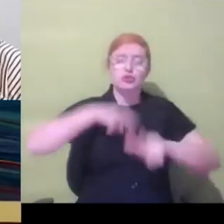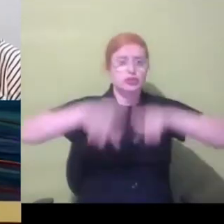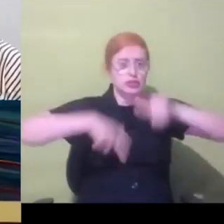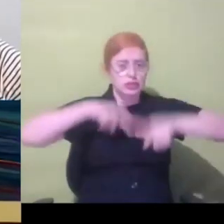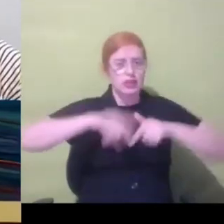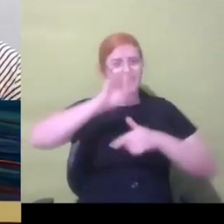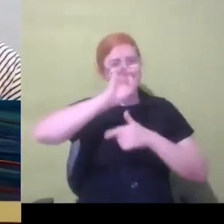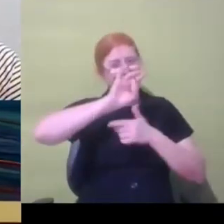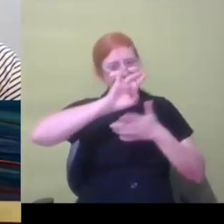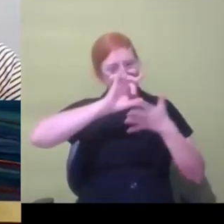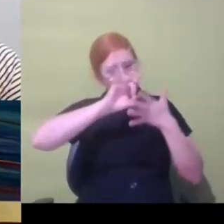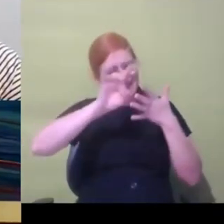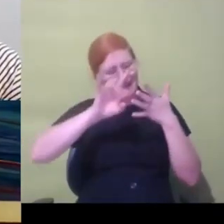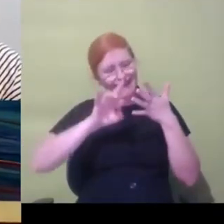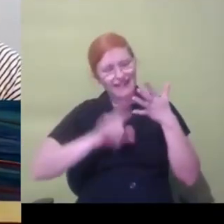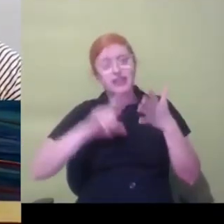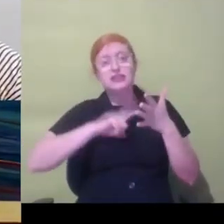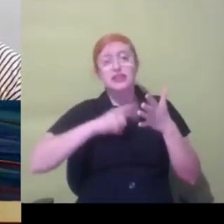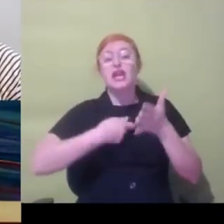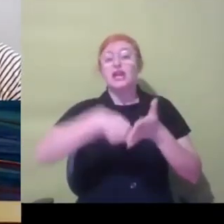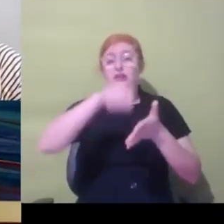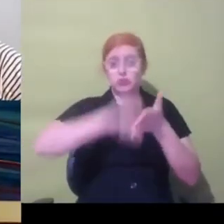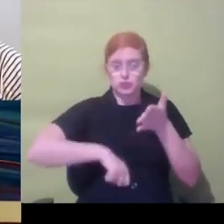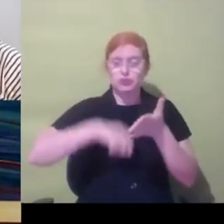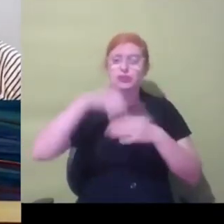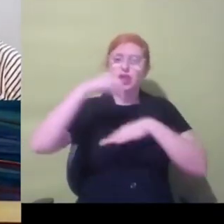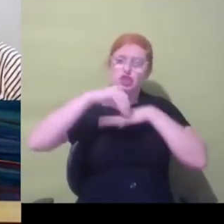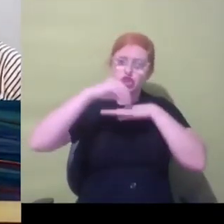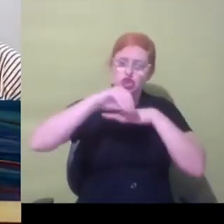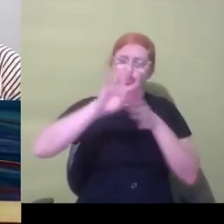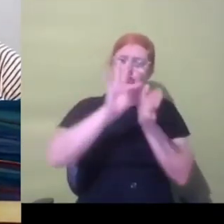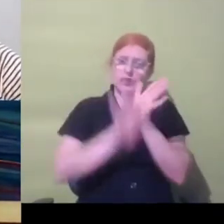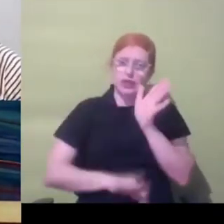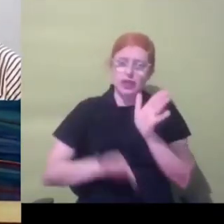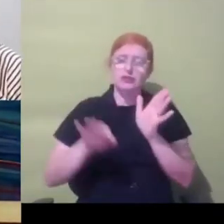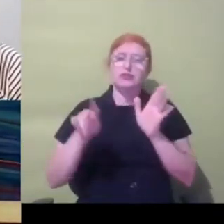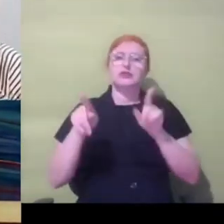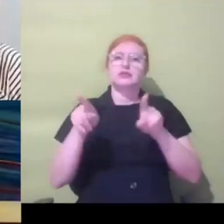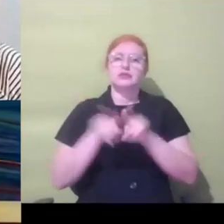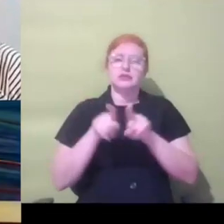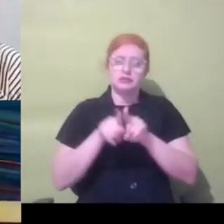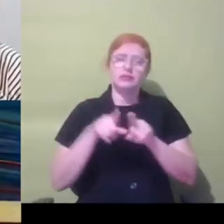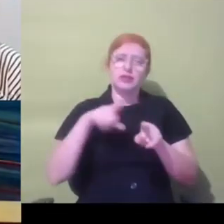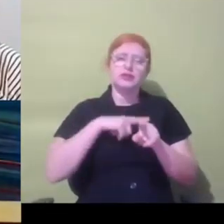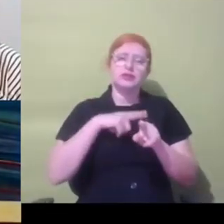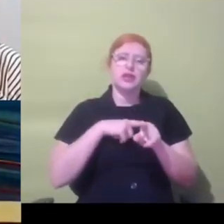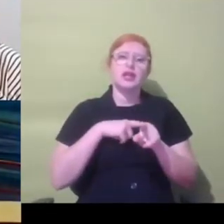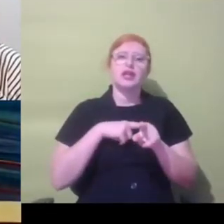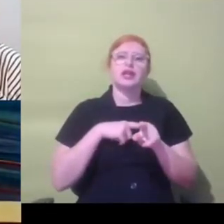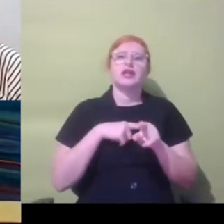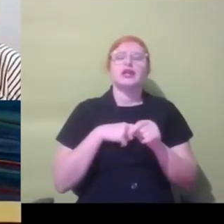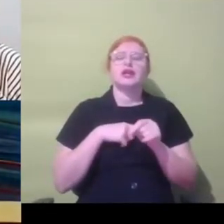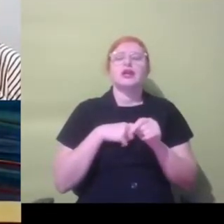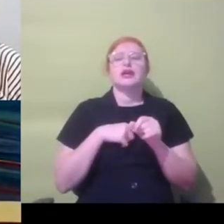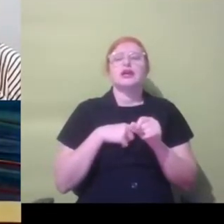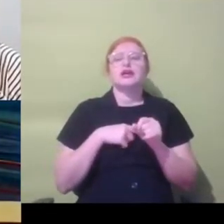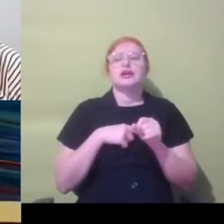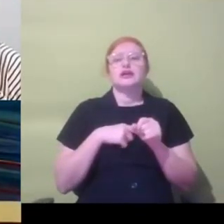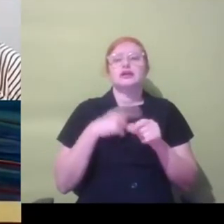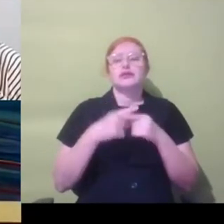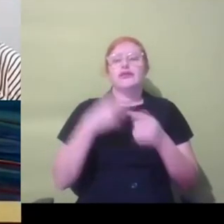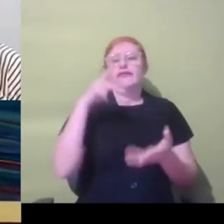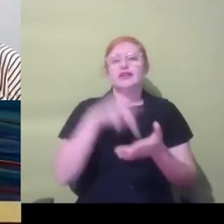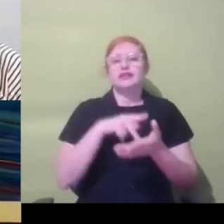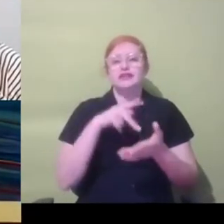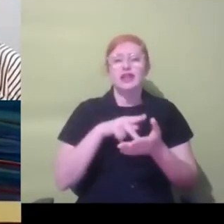cada trilha, porque eu também acho que são muitos, a gente está sugerindo vários textos, né, mas eu acho que dá para a gente dar uma pincelada nisso, porque realmente,